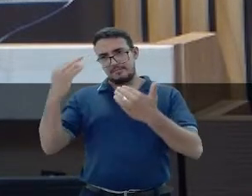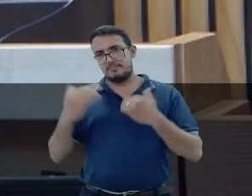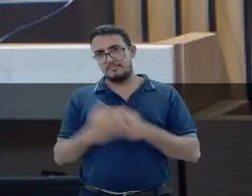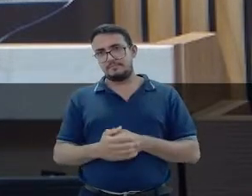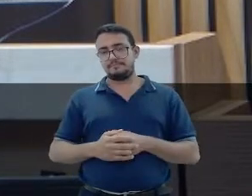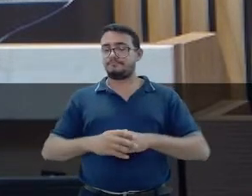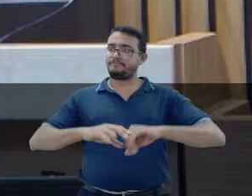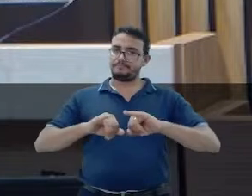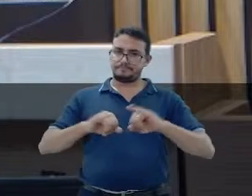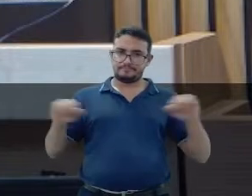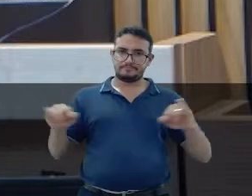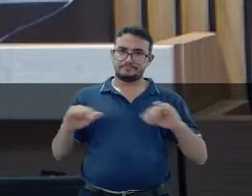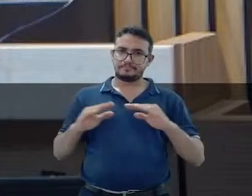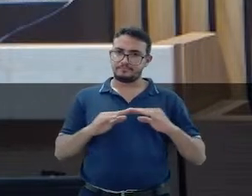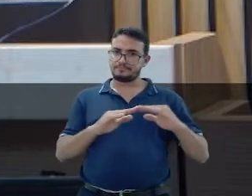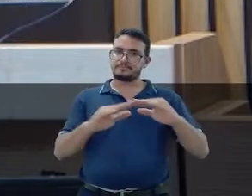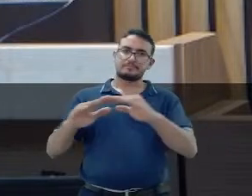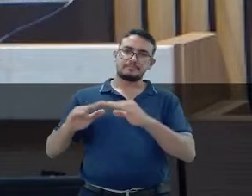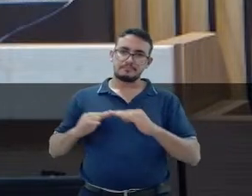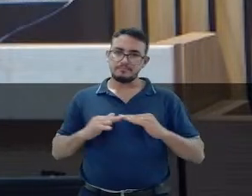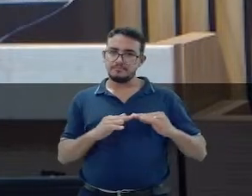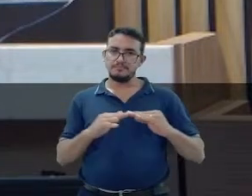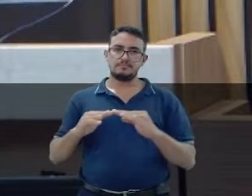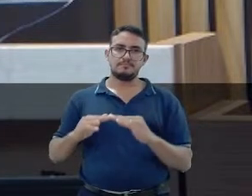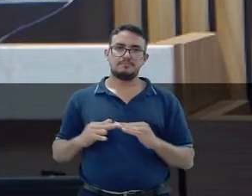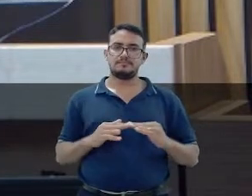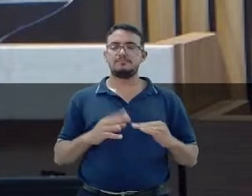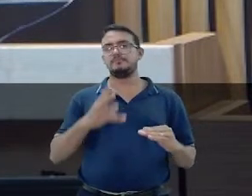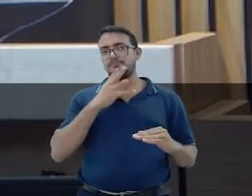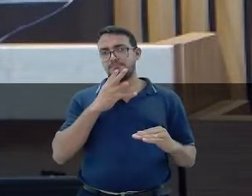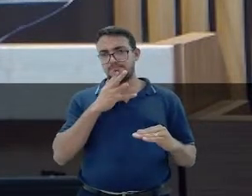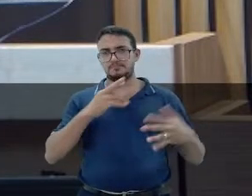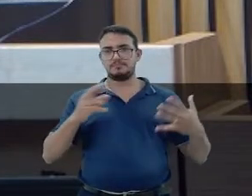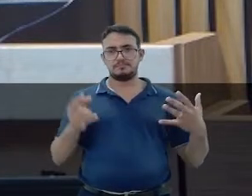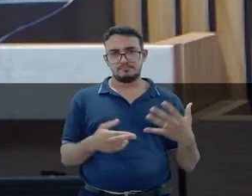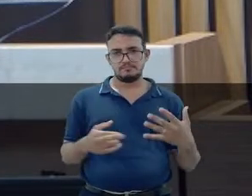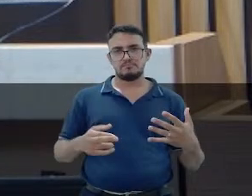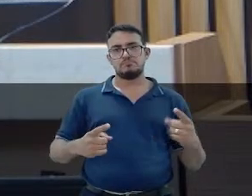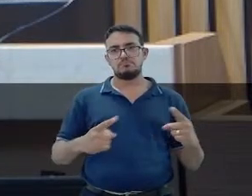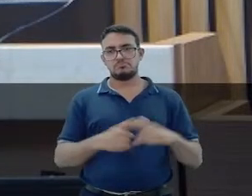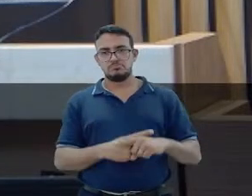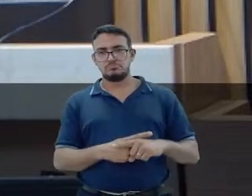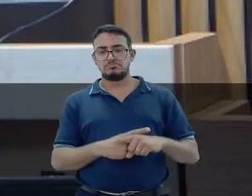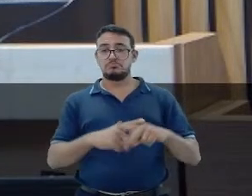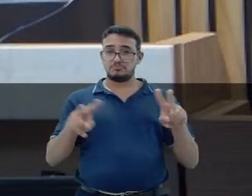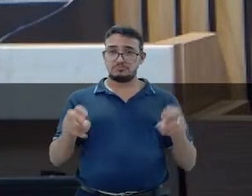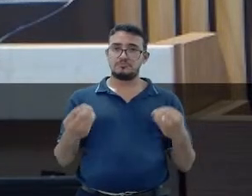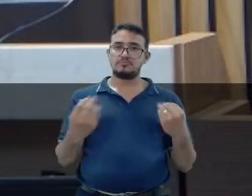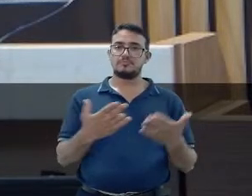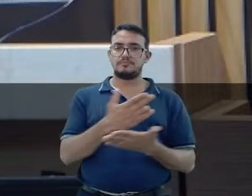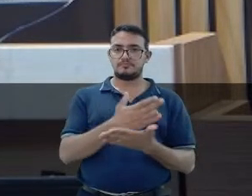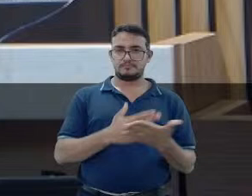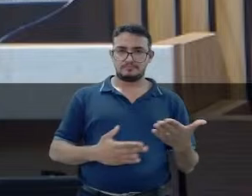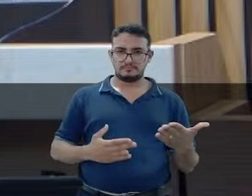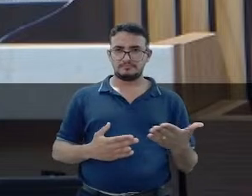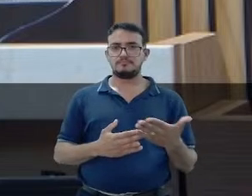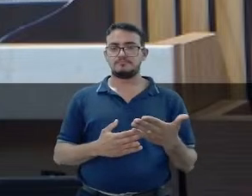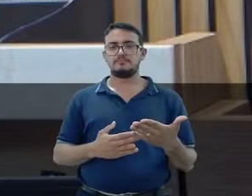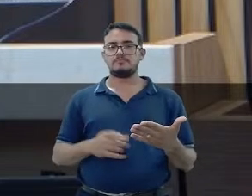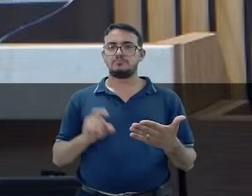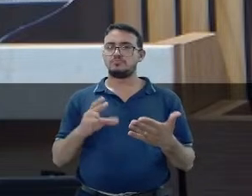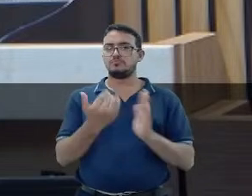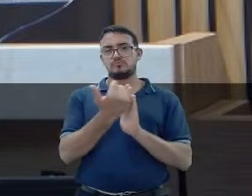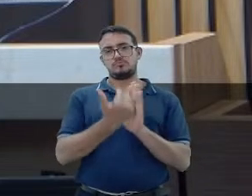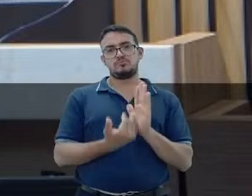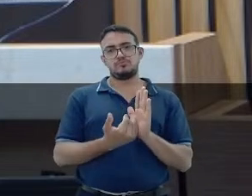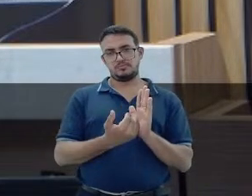como proclamação, por unanimidade, conhecer do recurso, das contrarrazões e, no mérito, dar-lhe parcial provimento apenas para reduzir o